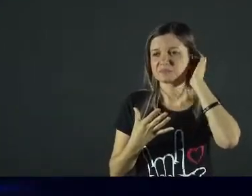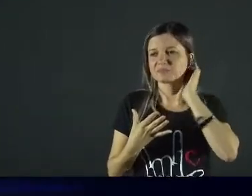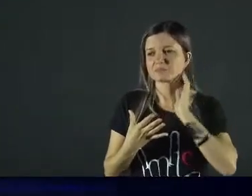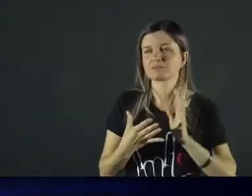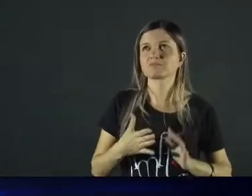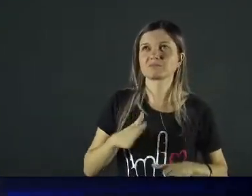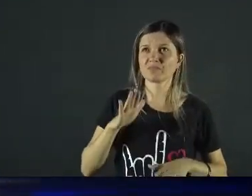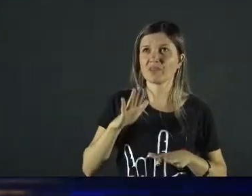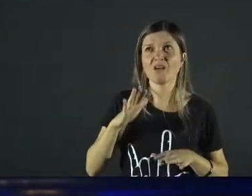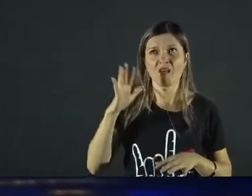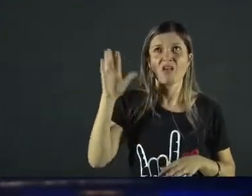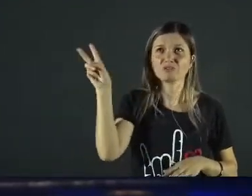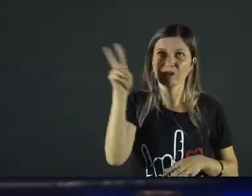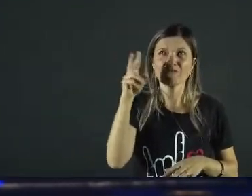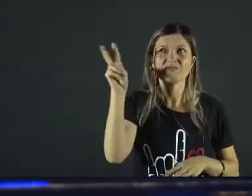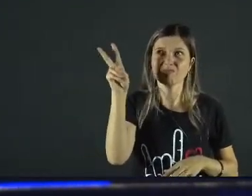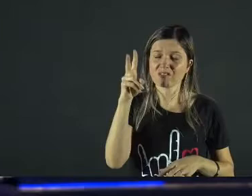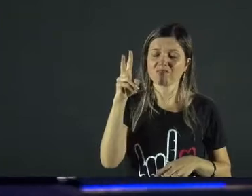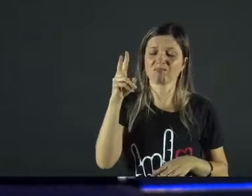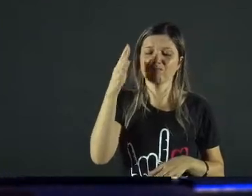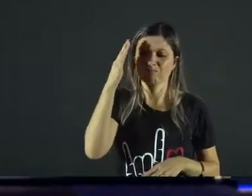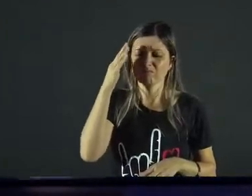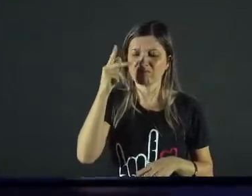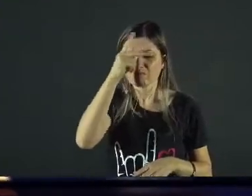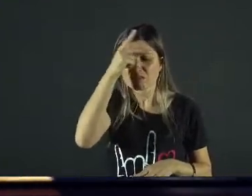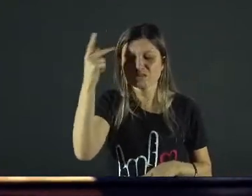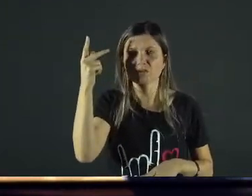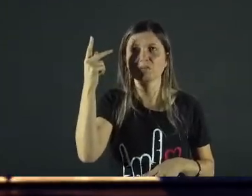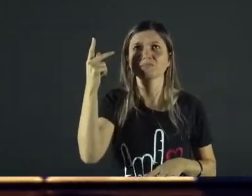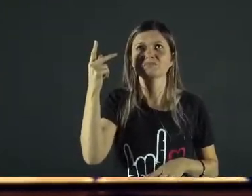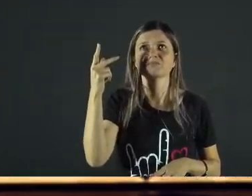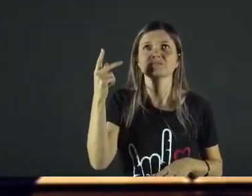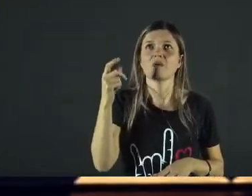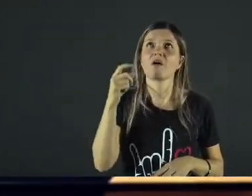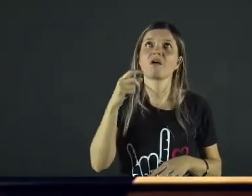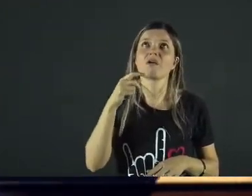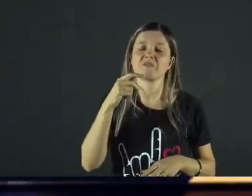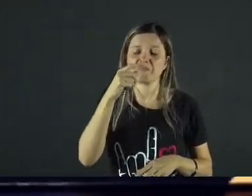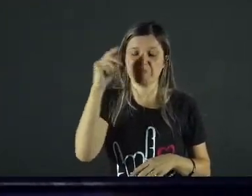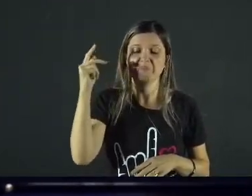Eu já ouvi pessoas dizerem o seguinte, que aquela mulher, ela mentiu.